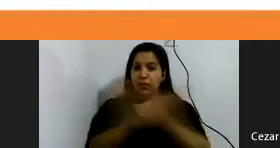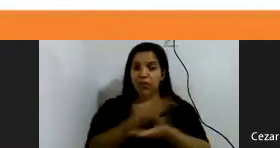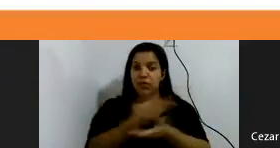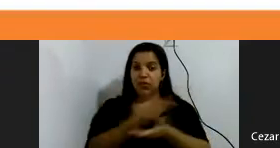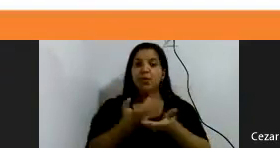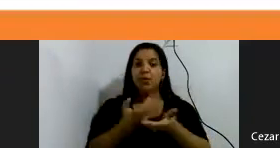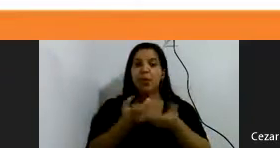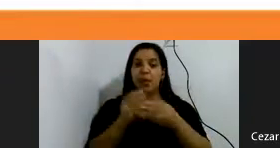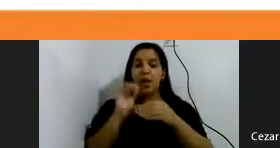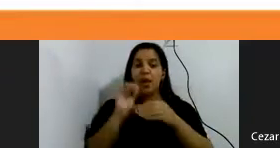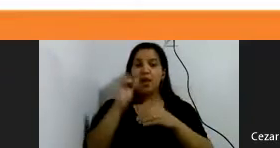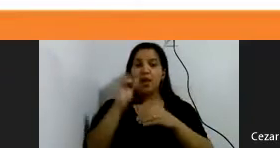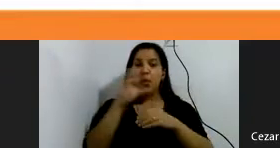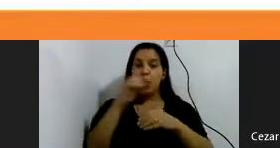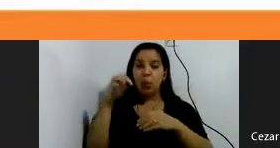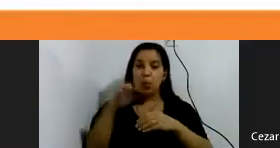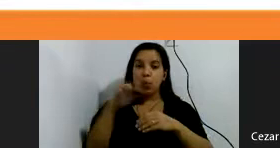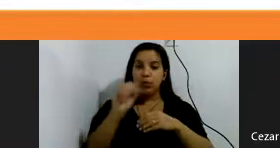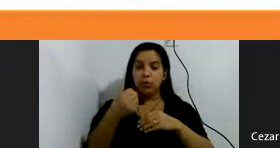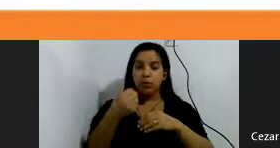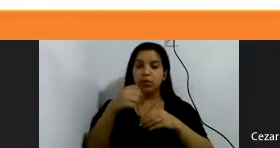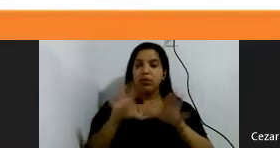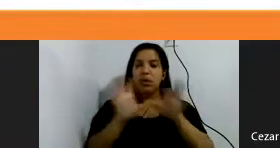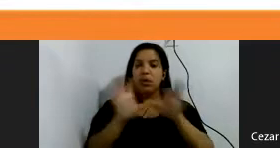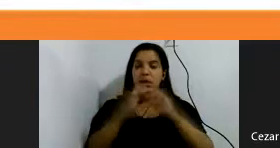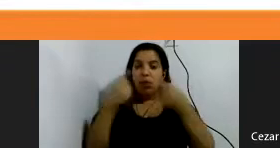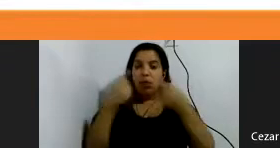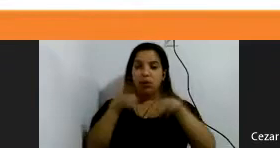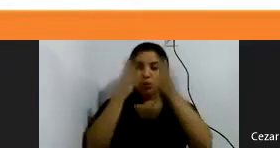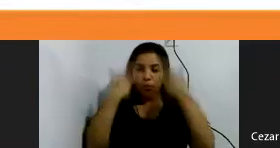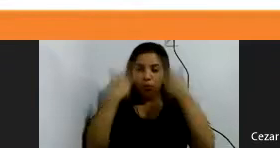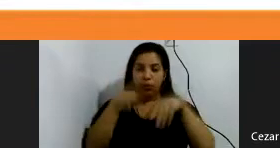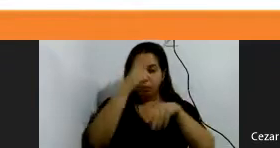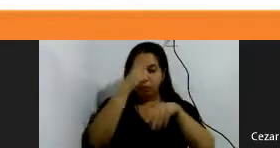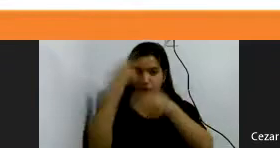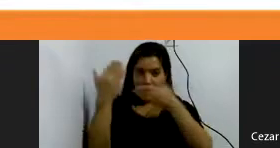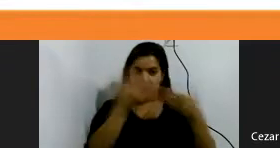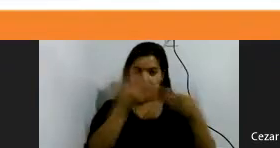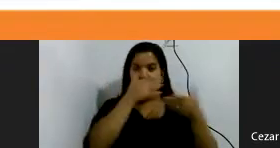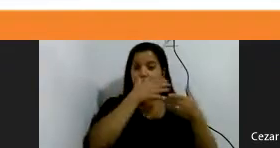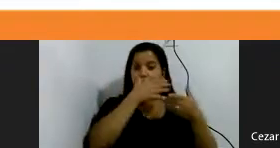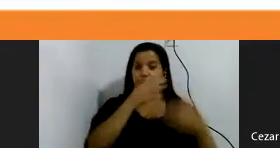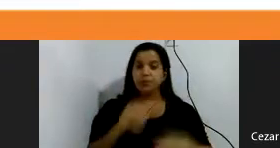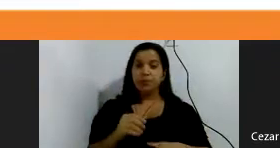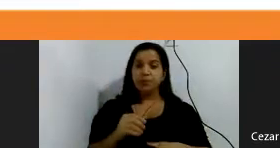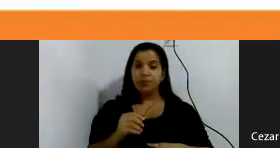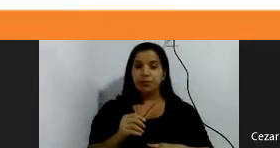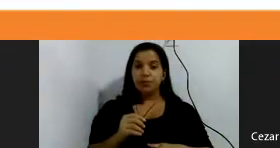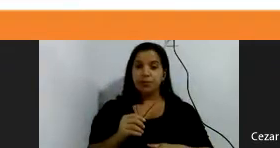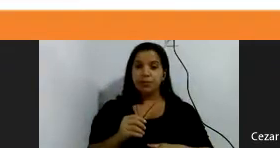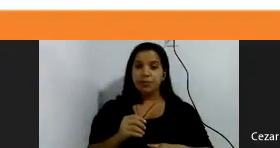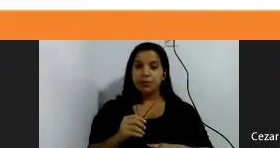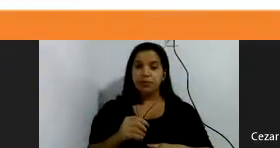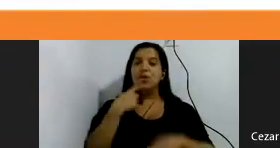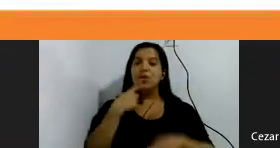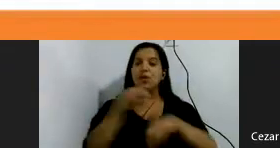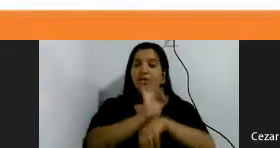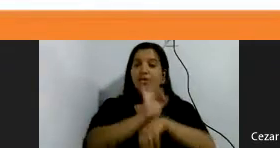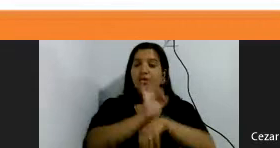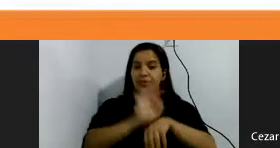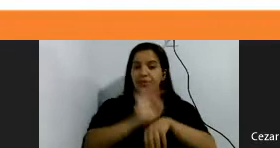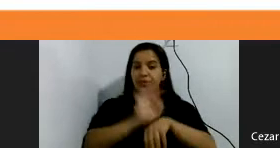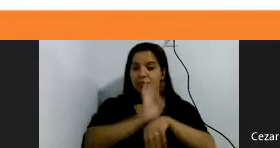soro de CUMBS para poder ligar o anticorpo da paciente e entre várias hemácias